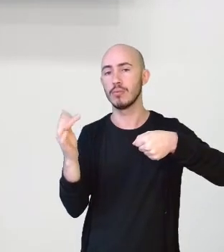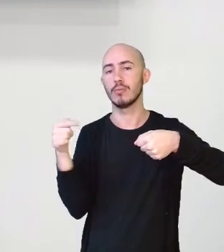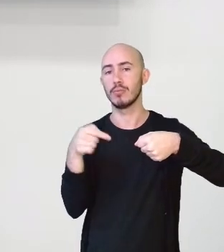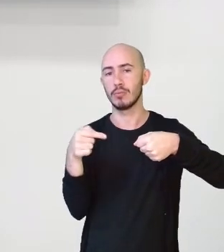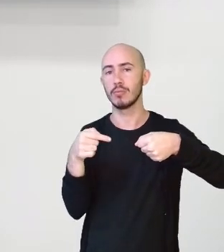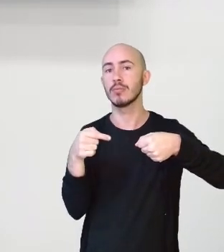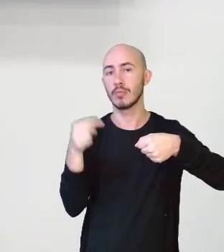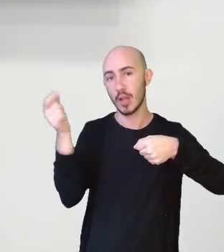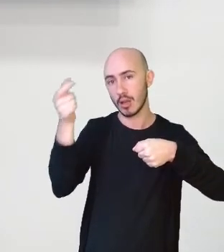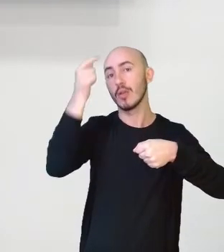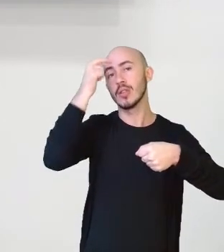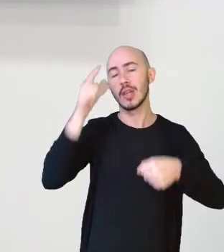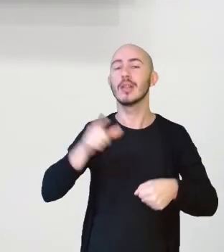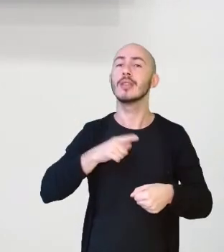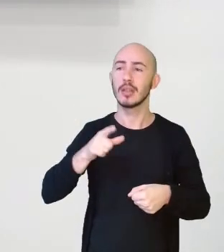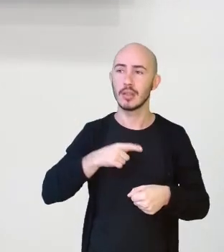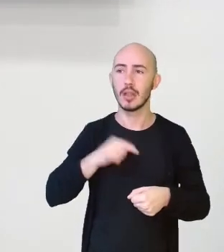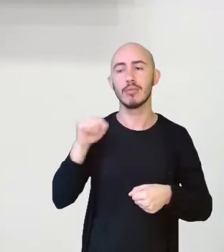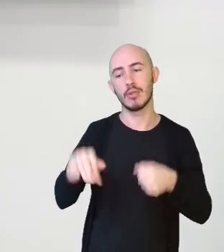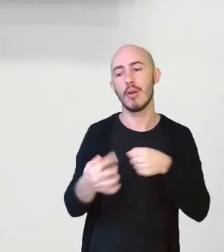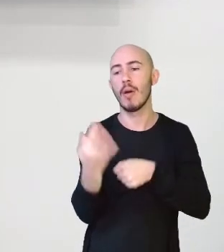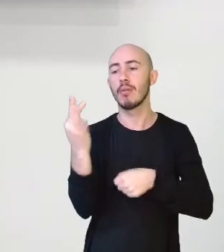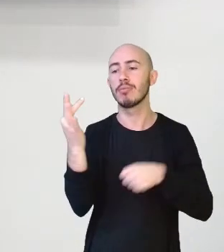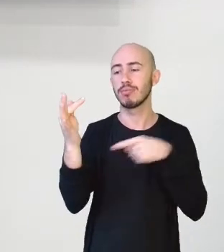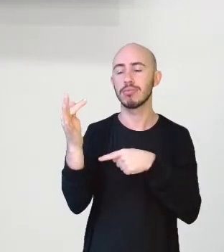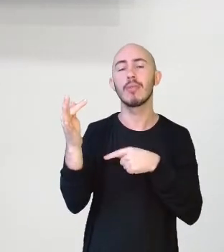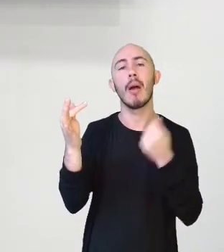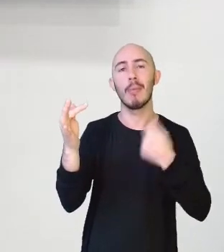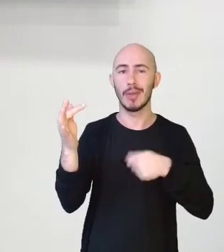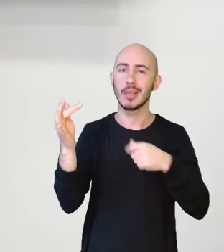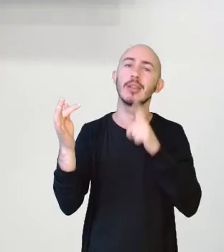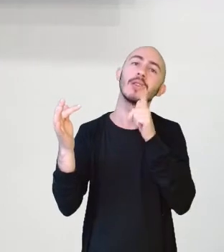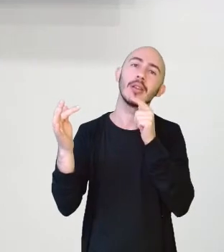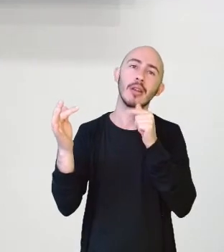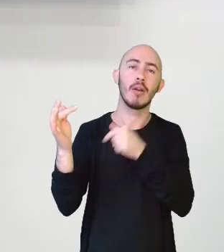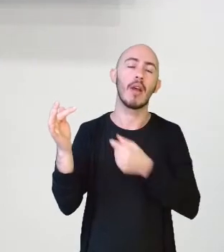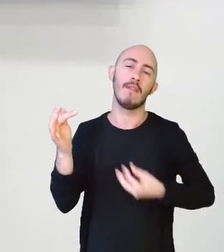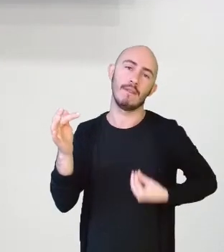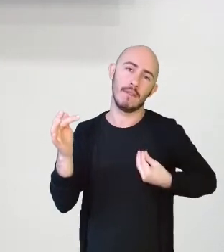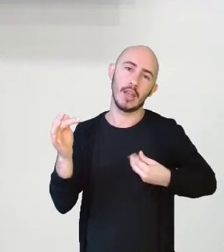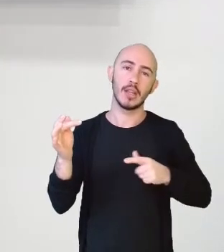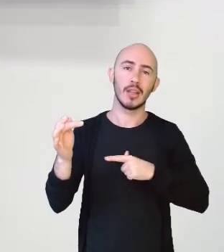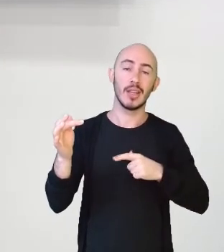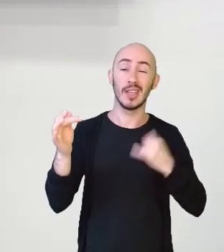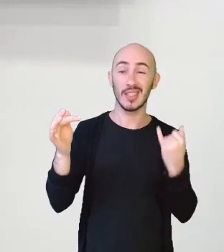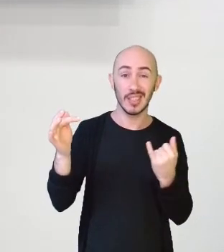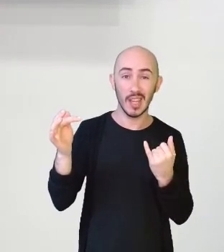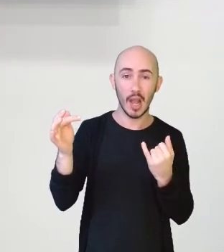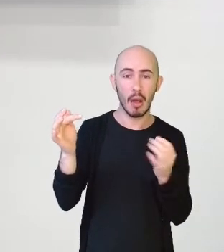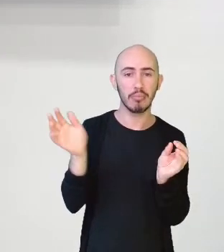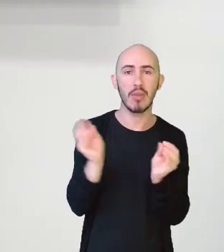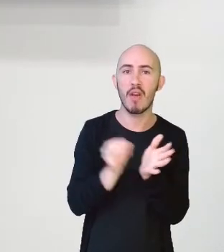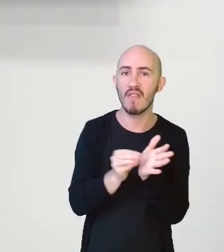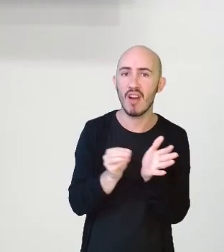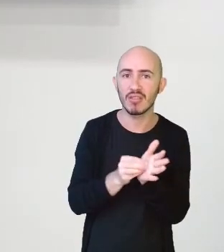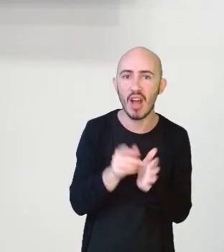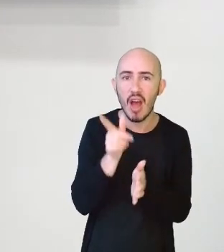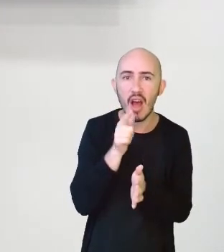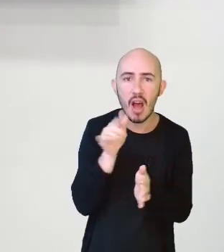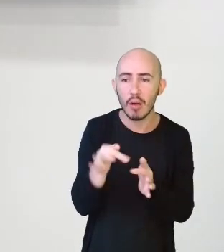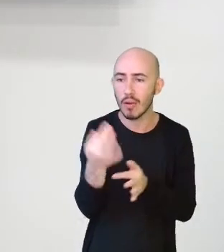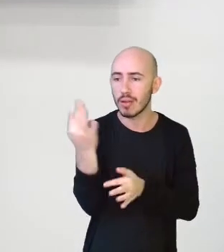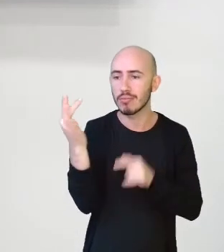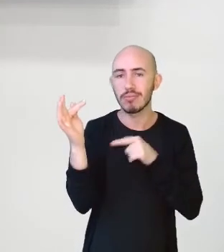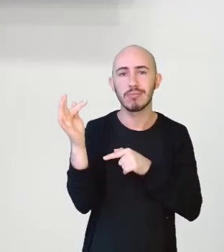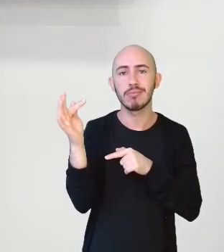aguar a plantinha porque ela precisa, a plantinha é um ser vivo, se você não der água a ela, ou se você der